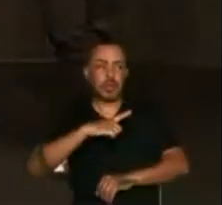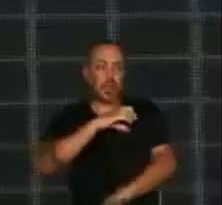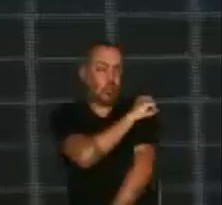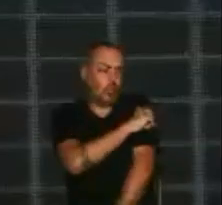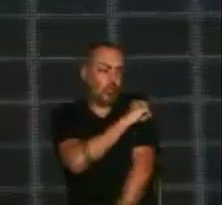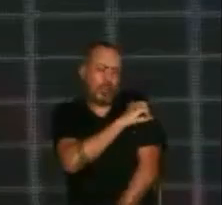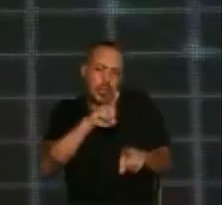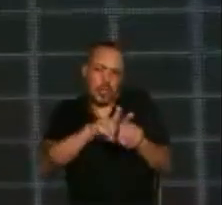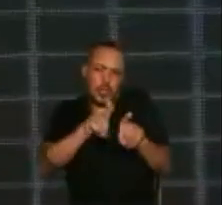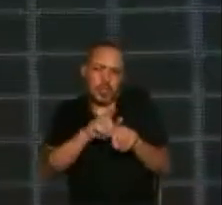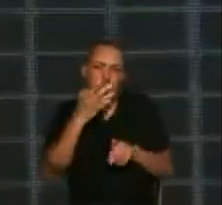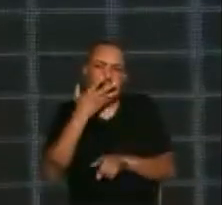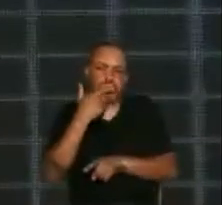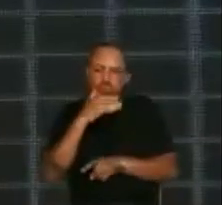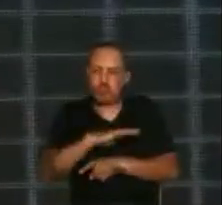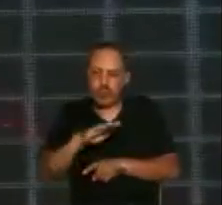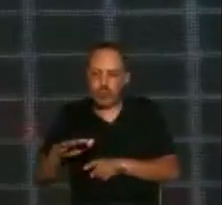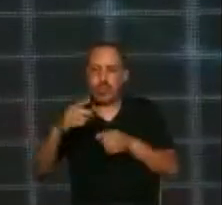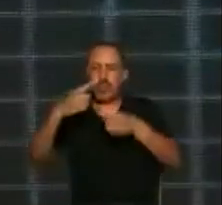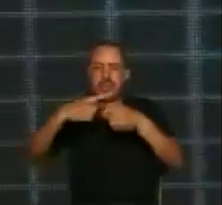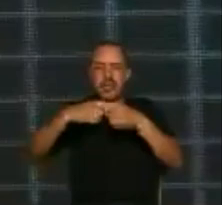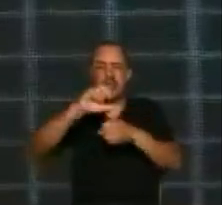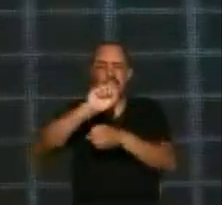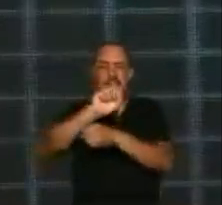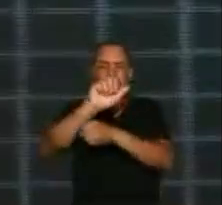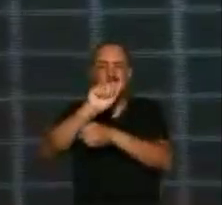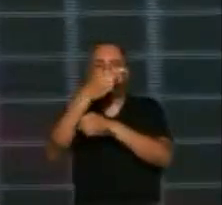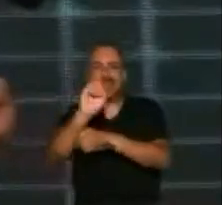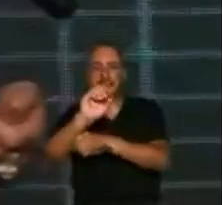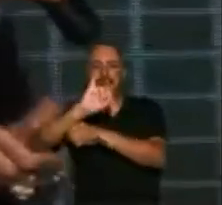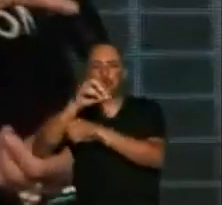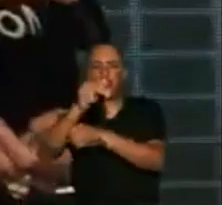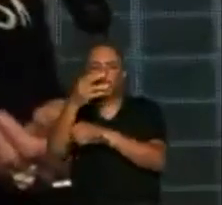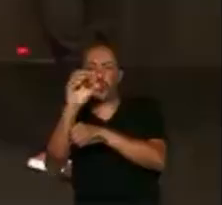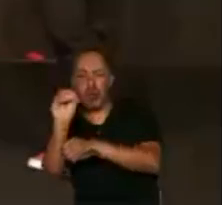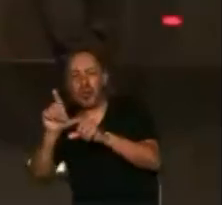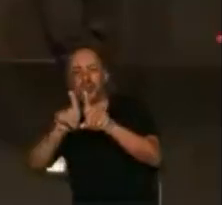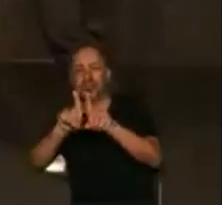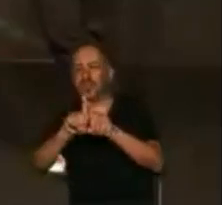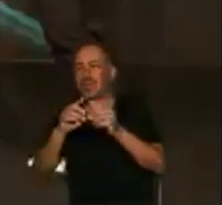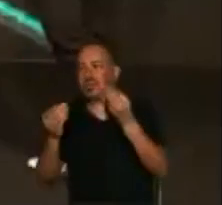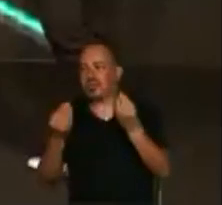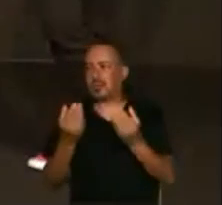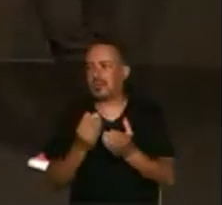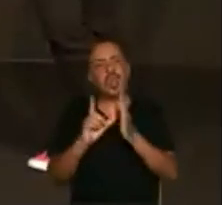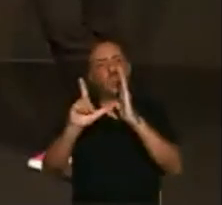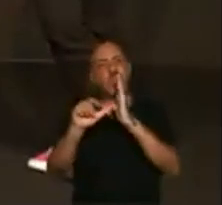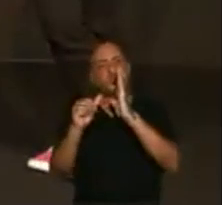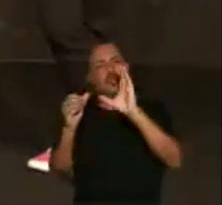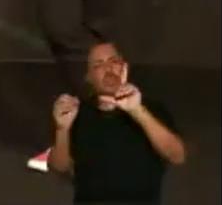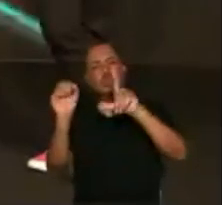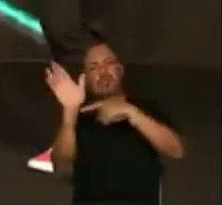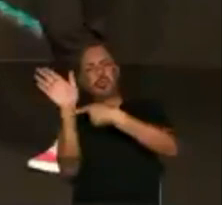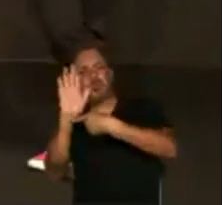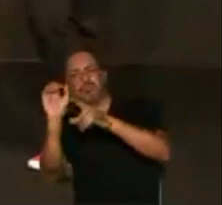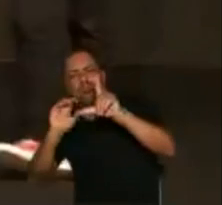para as crianças lá em São João. Super, né? Fofo, inclusive. Muito temos legal, fotos. Né? Não sei se dá para passar, se der, depois manda foto para